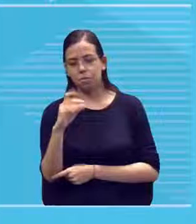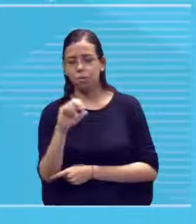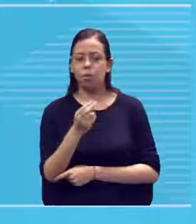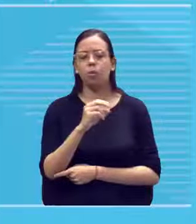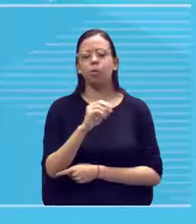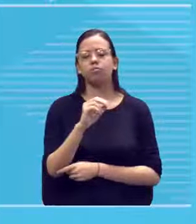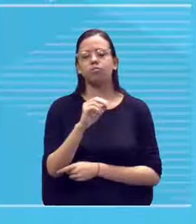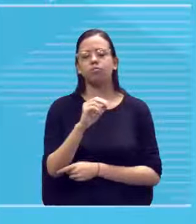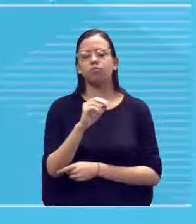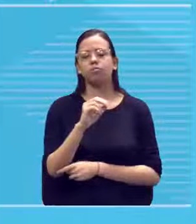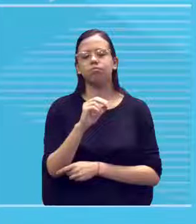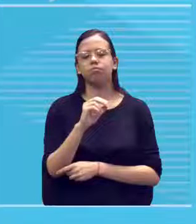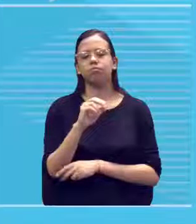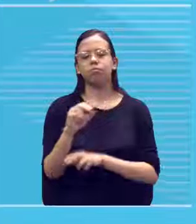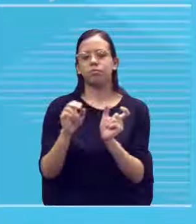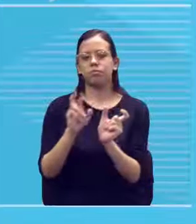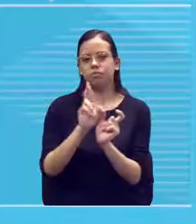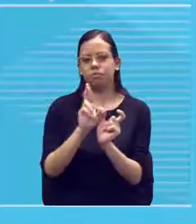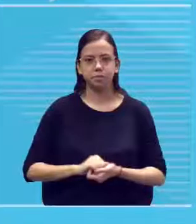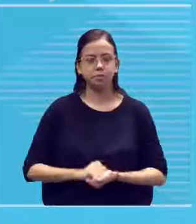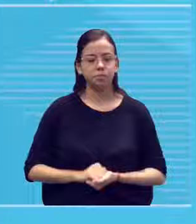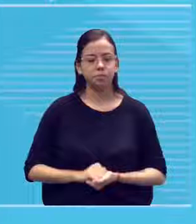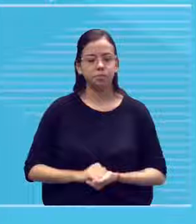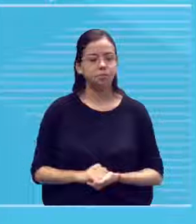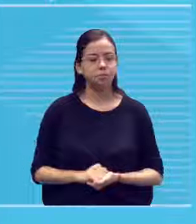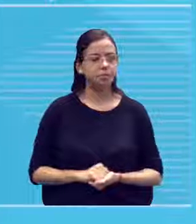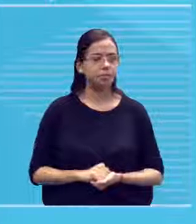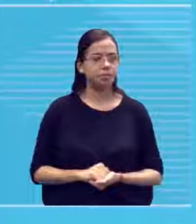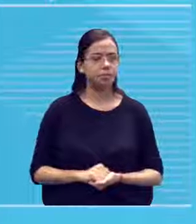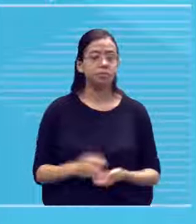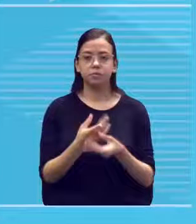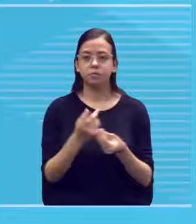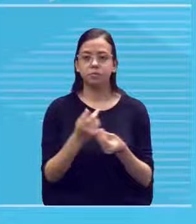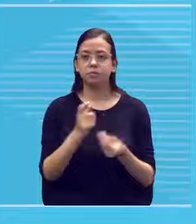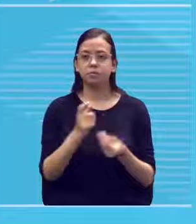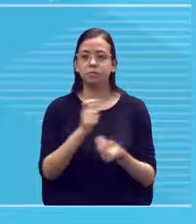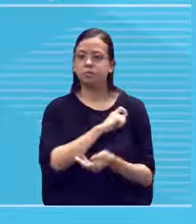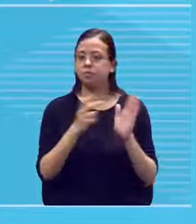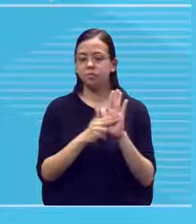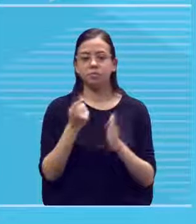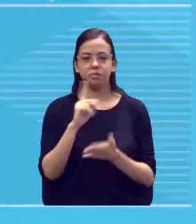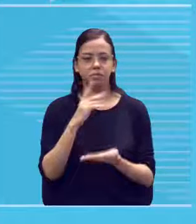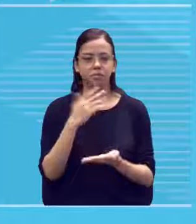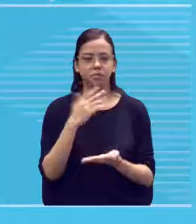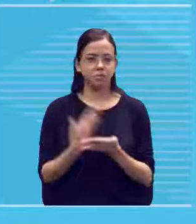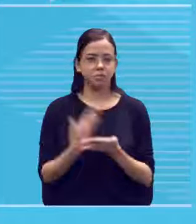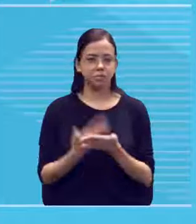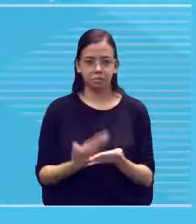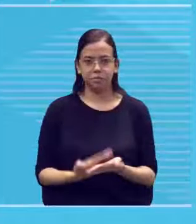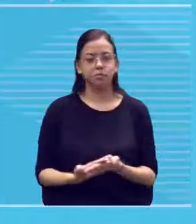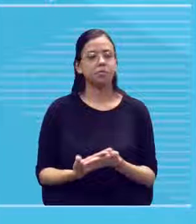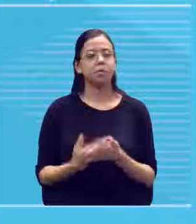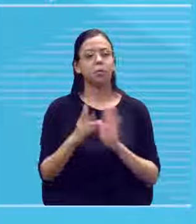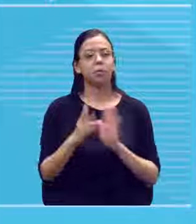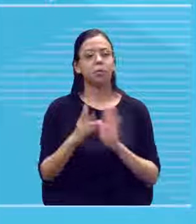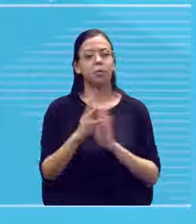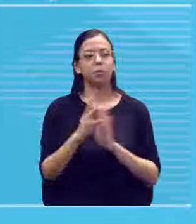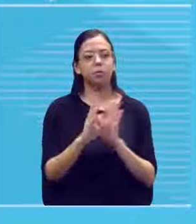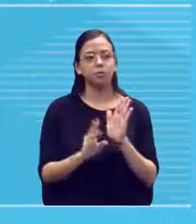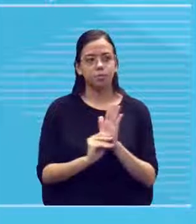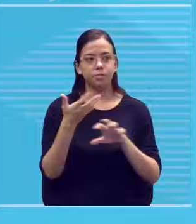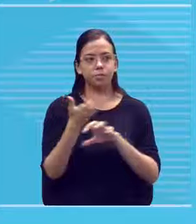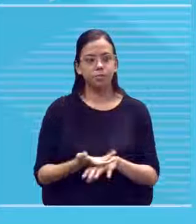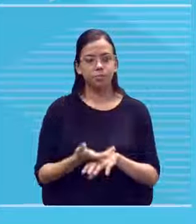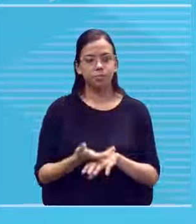muitos alunos conversaram não haver estudado a matéria que caiu na prova de matemática marcada para aquele dia